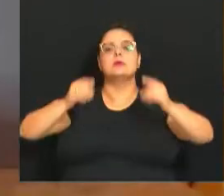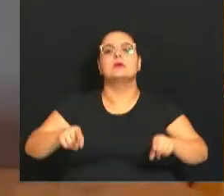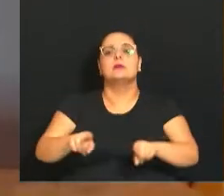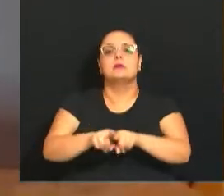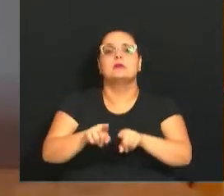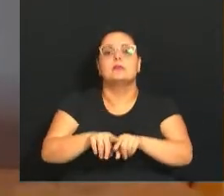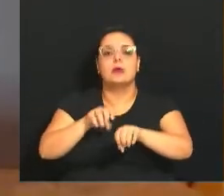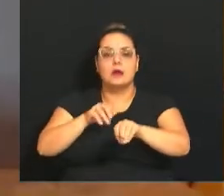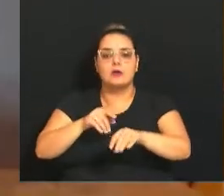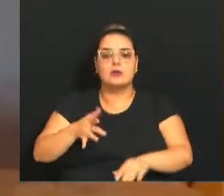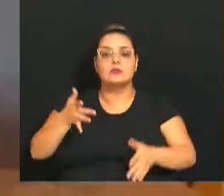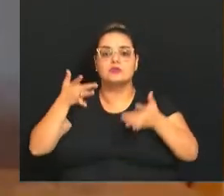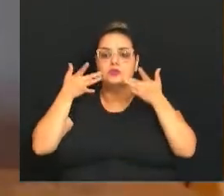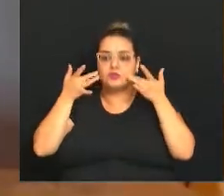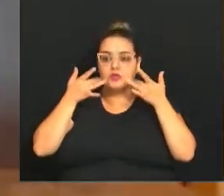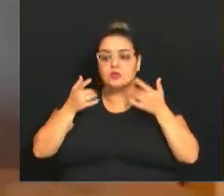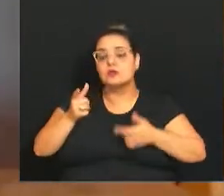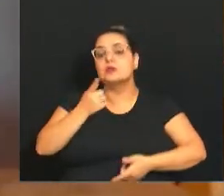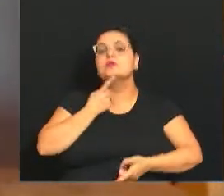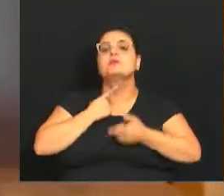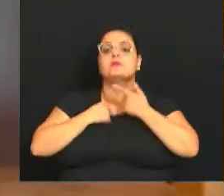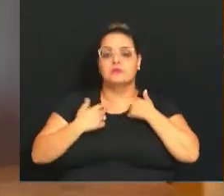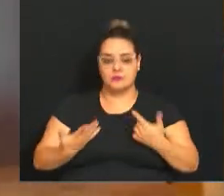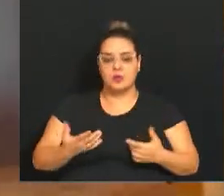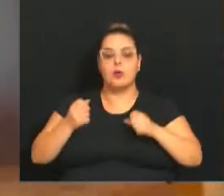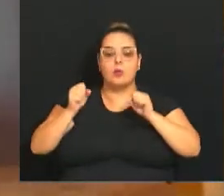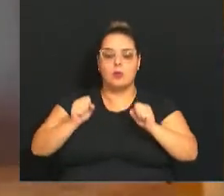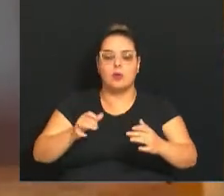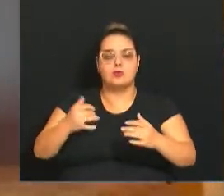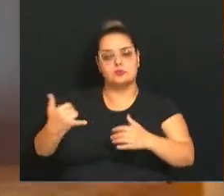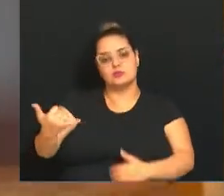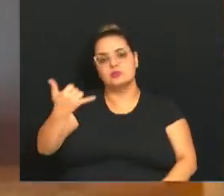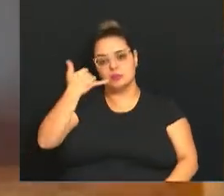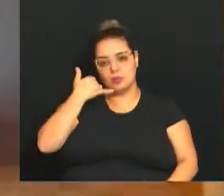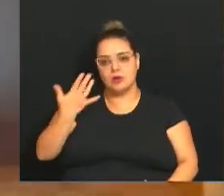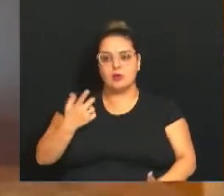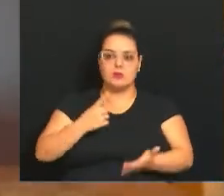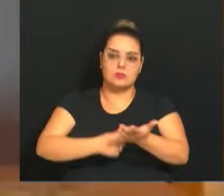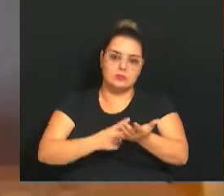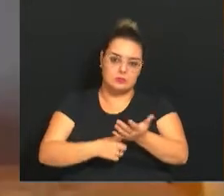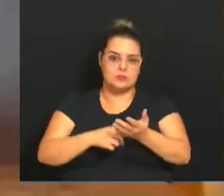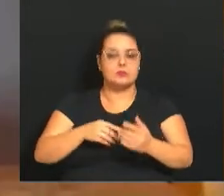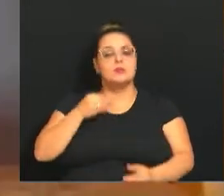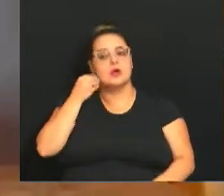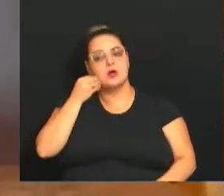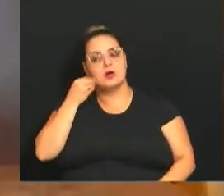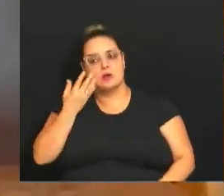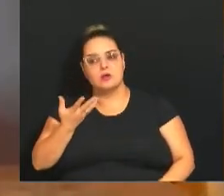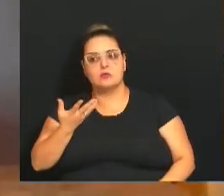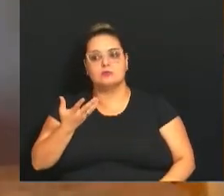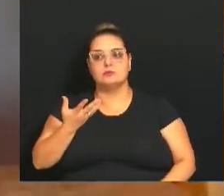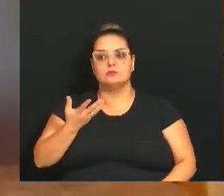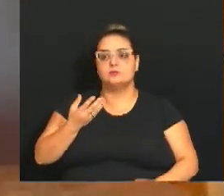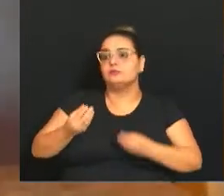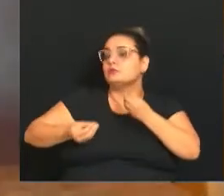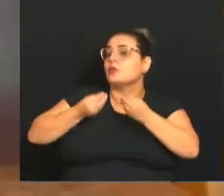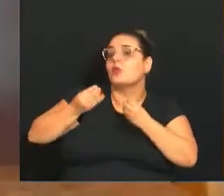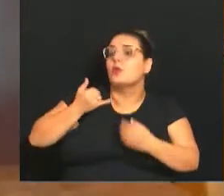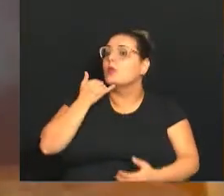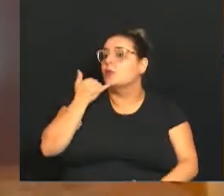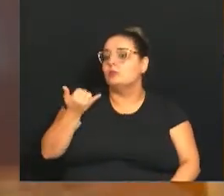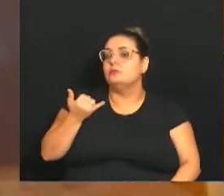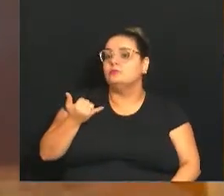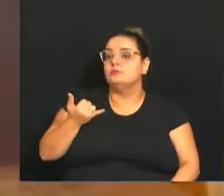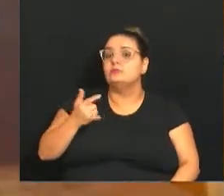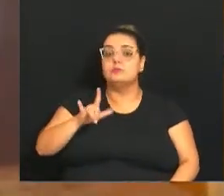manhã. Então, quem estiver interessado pode entrar em contato com a gente para tentar agendar uma aula experimental. Como entra em contato com vocês? Pelo Instagram?